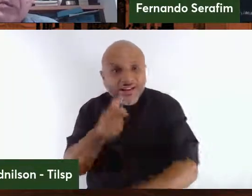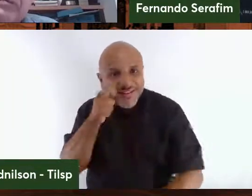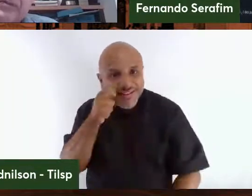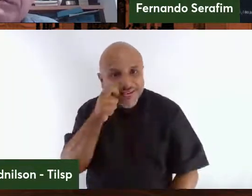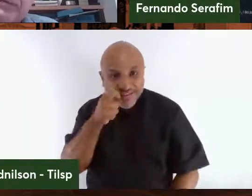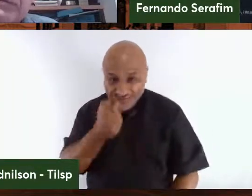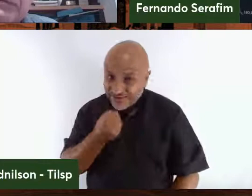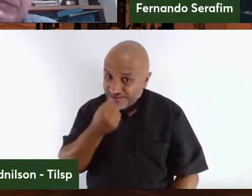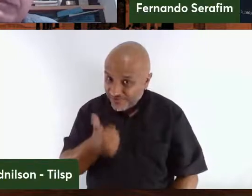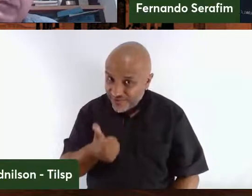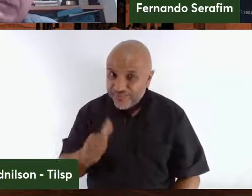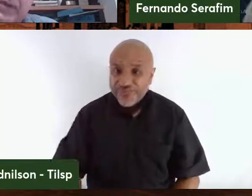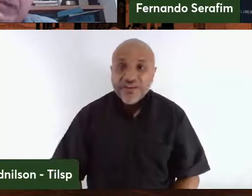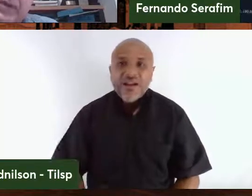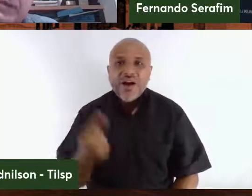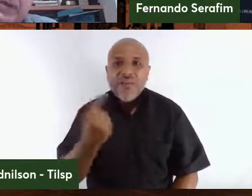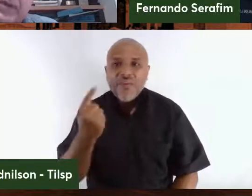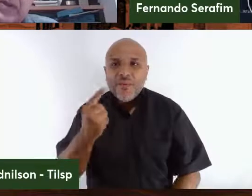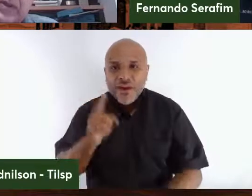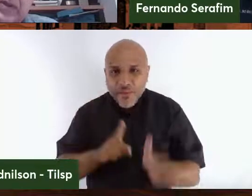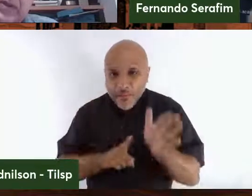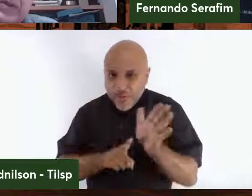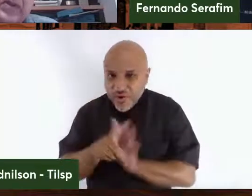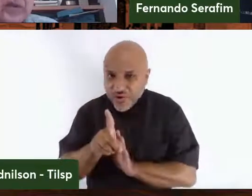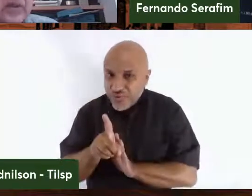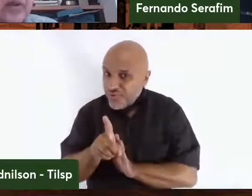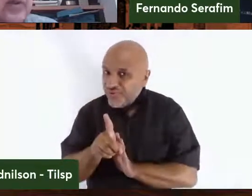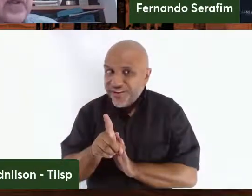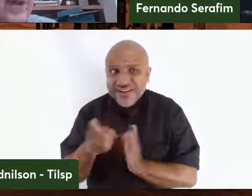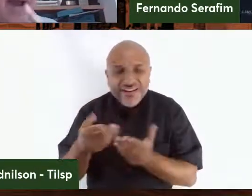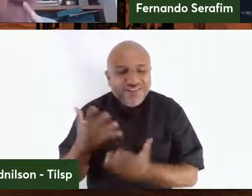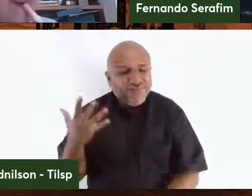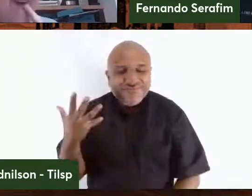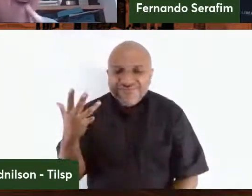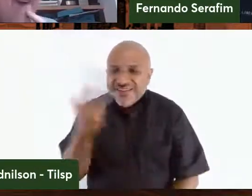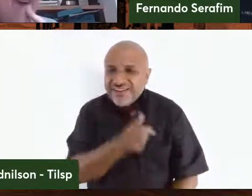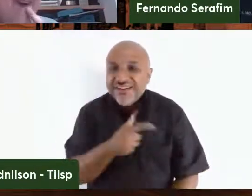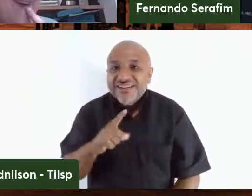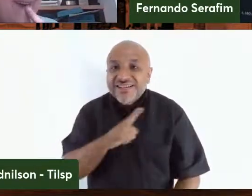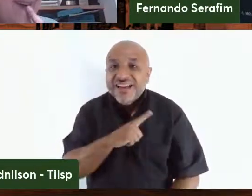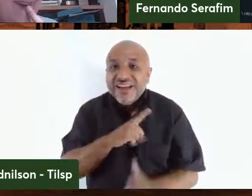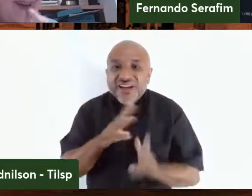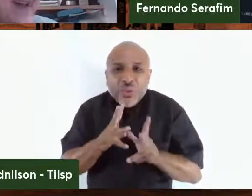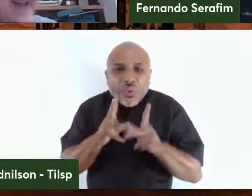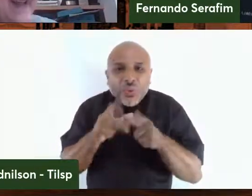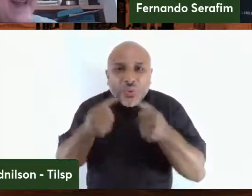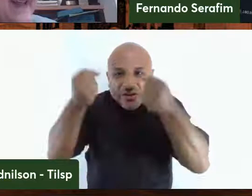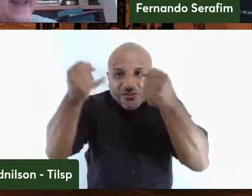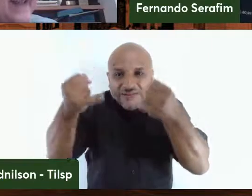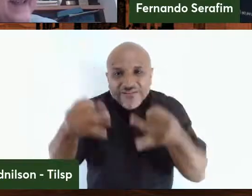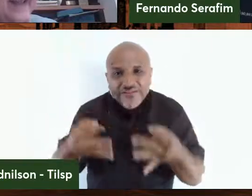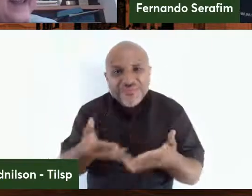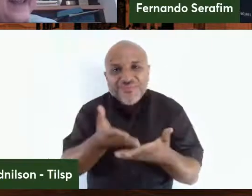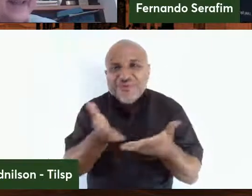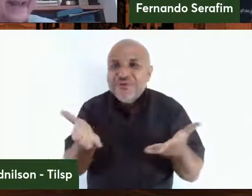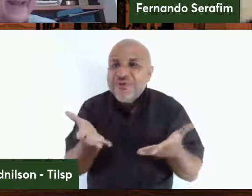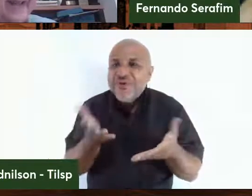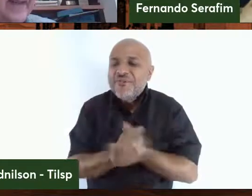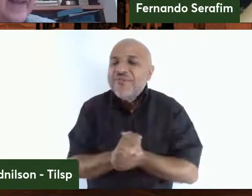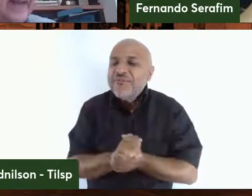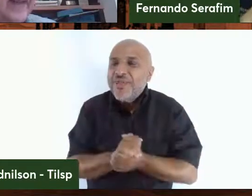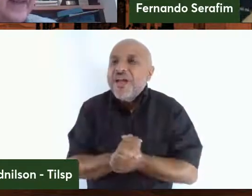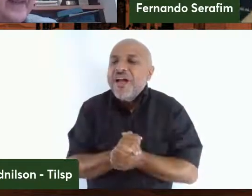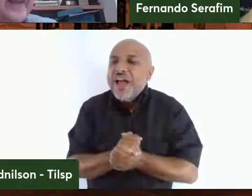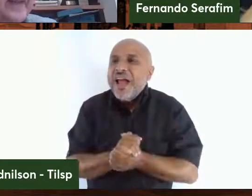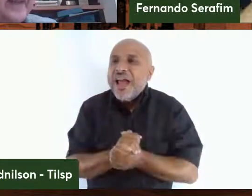Tudo bem? E a primeira pergunta que eu queria trazer, por uma coincidência belíssima, tem tudo a ver com o que você acabou de falar, Milton, com o que você acabou de falar,